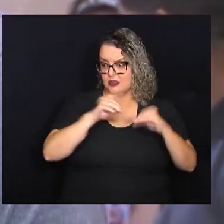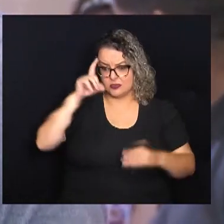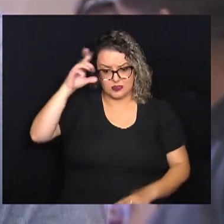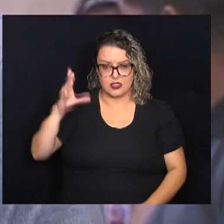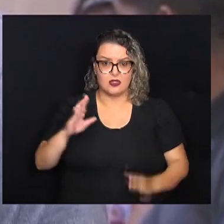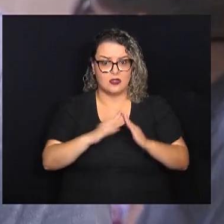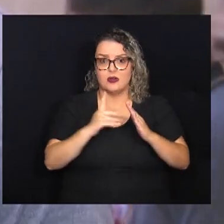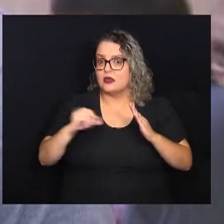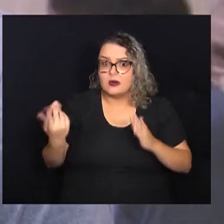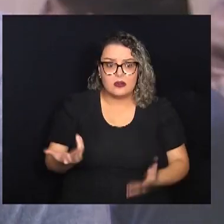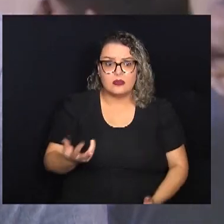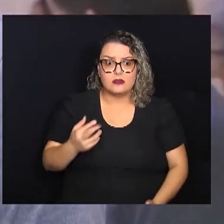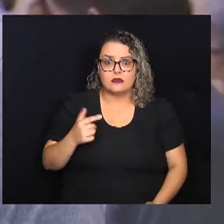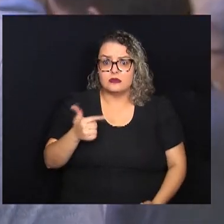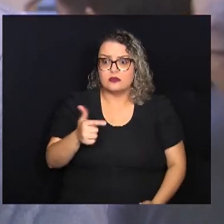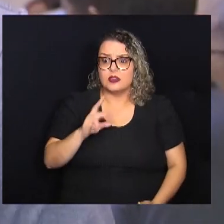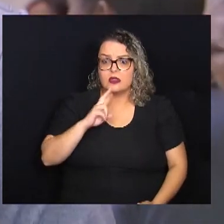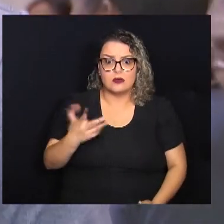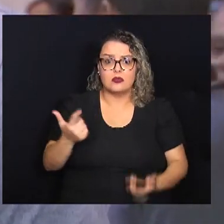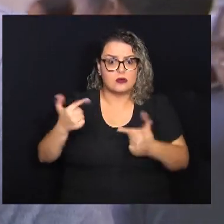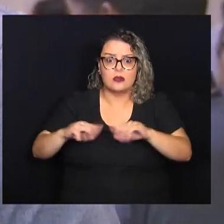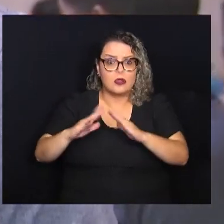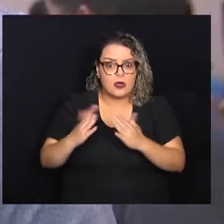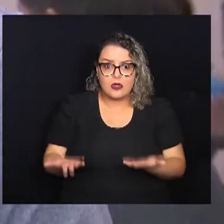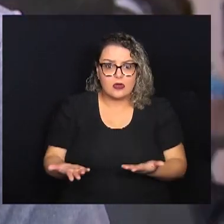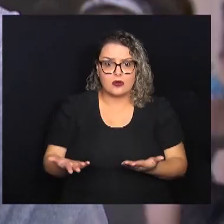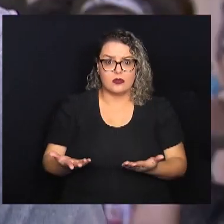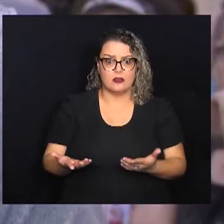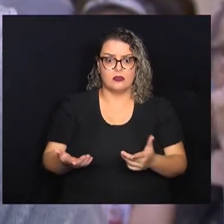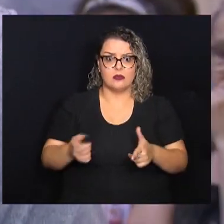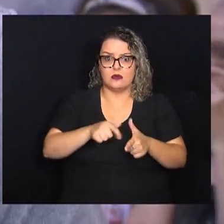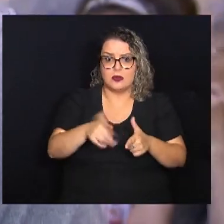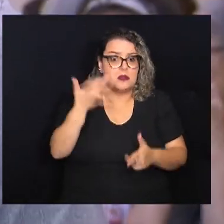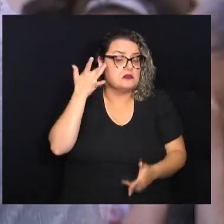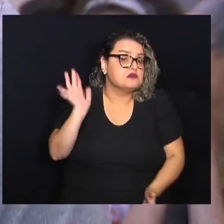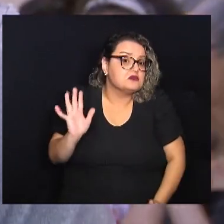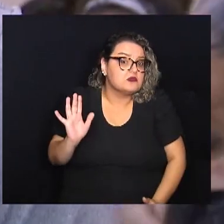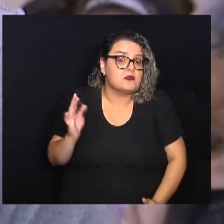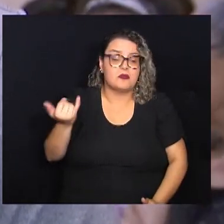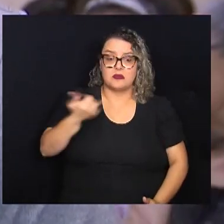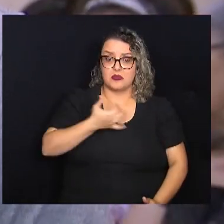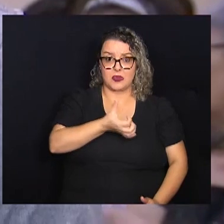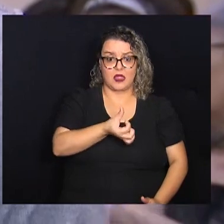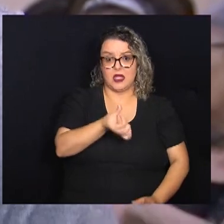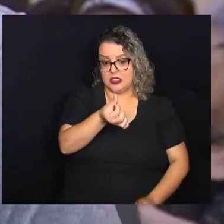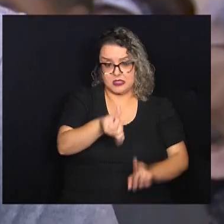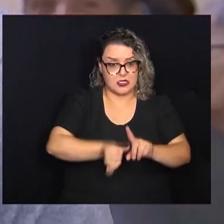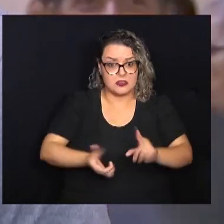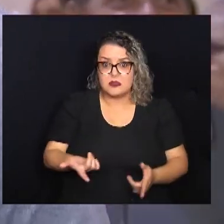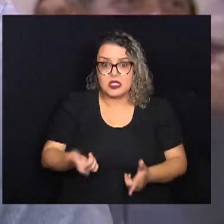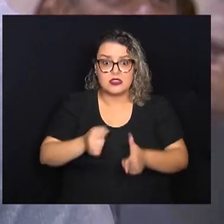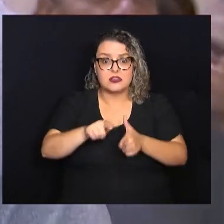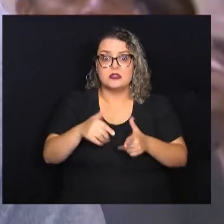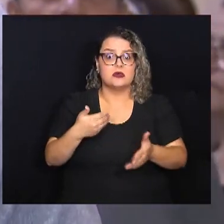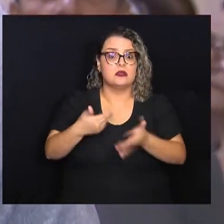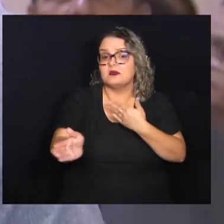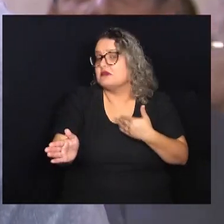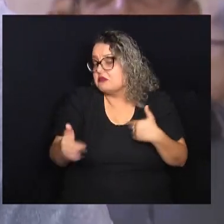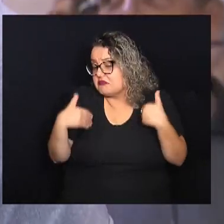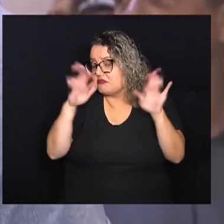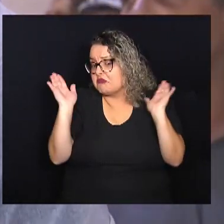ter uma resposta de lugar para morar, com um aluguel incerto, porque o que eles falaram era 6 meses de aluguel, depois disso se vira.